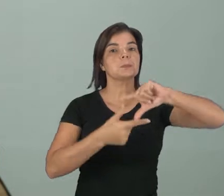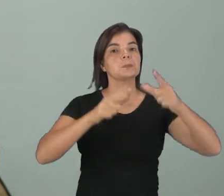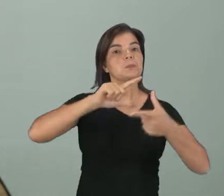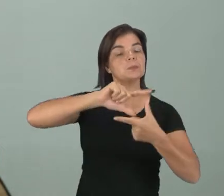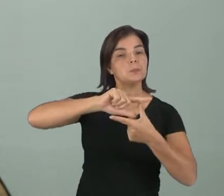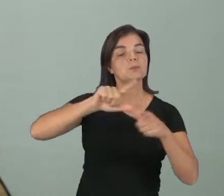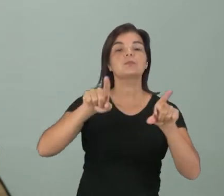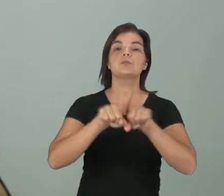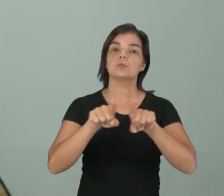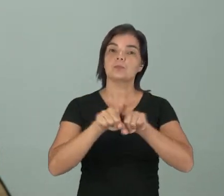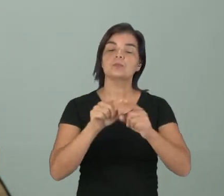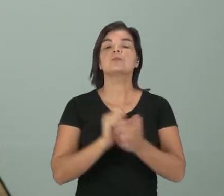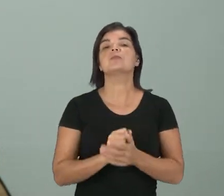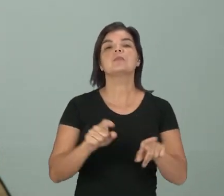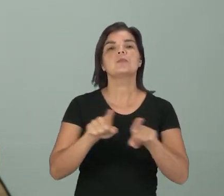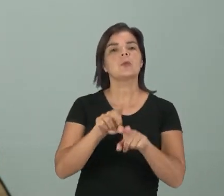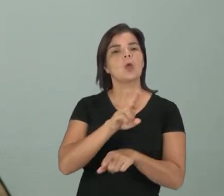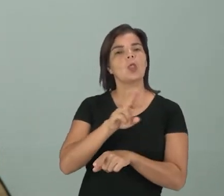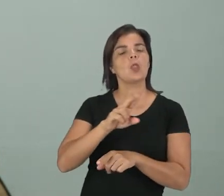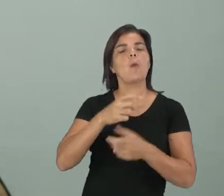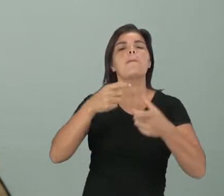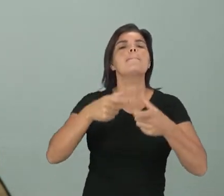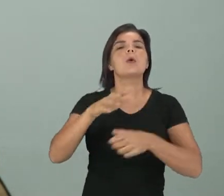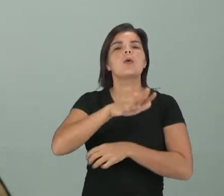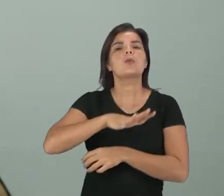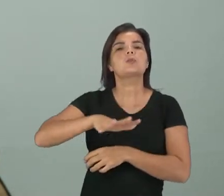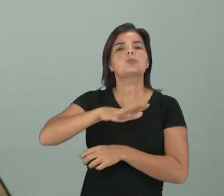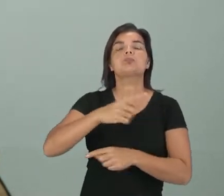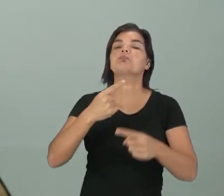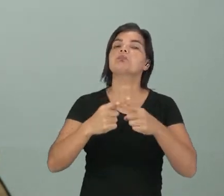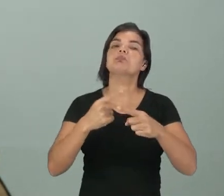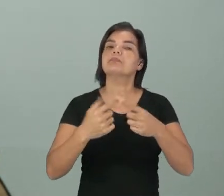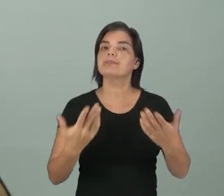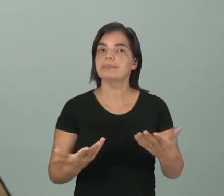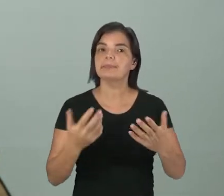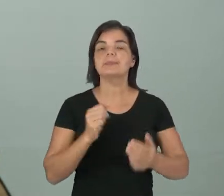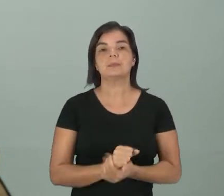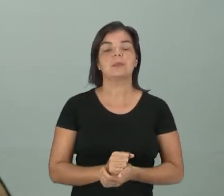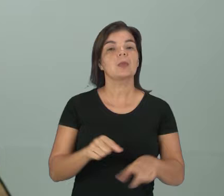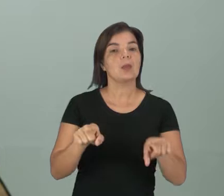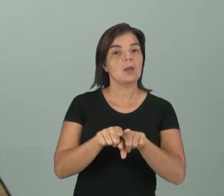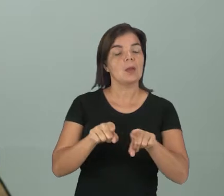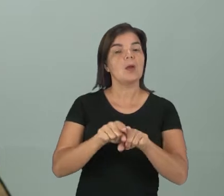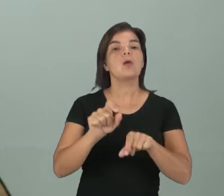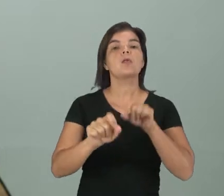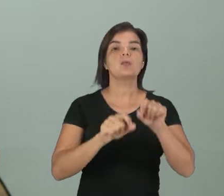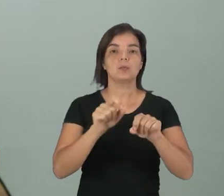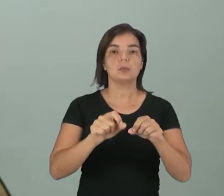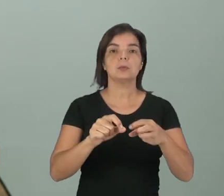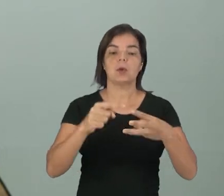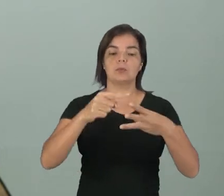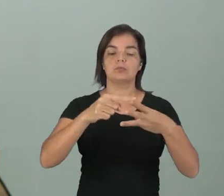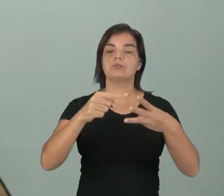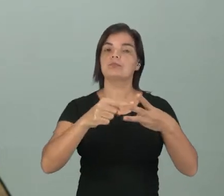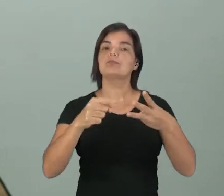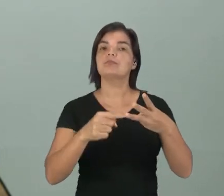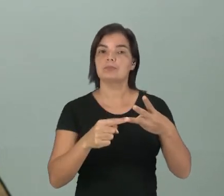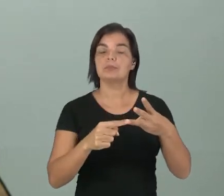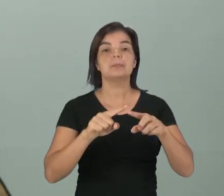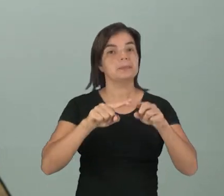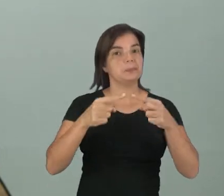são chamadas de espaciais. E por que elas são chamadas de espaciais? Porque elas são